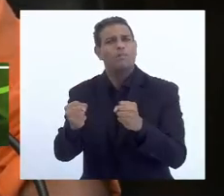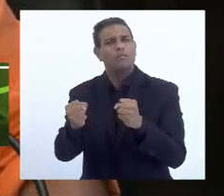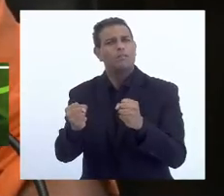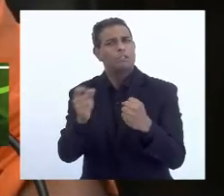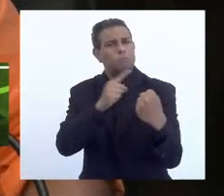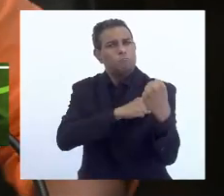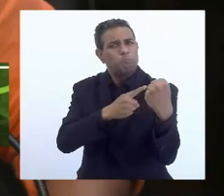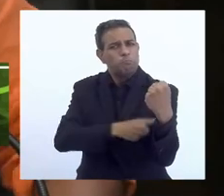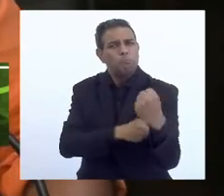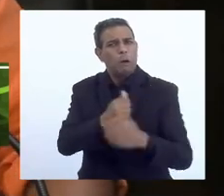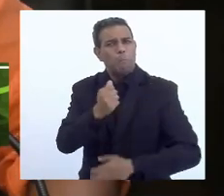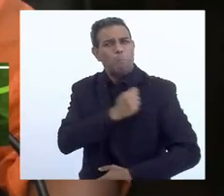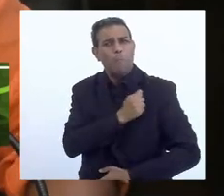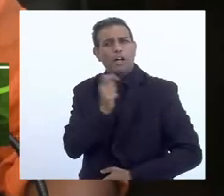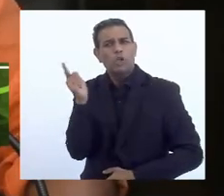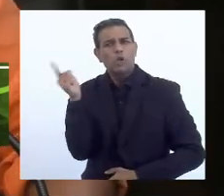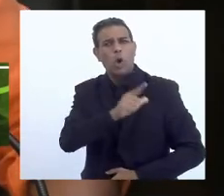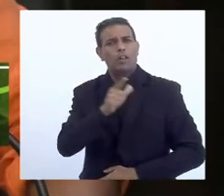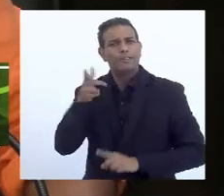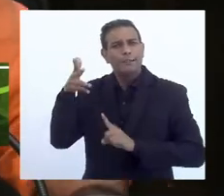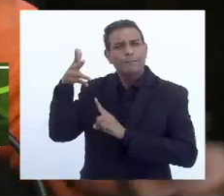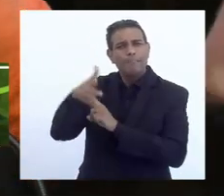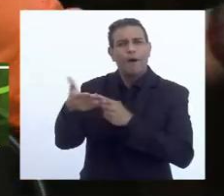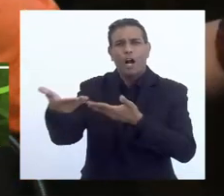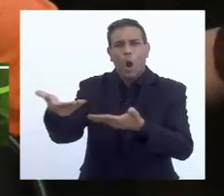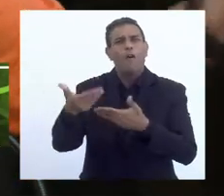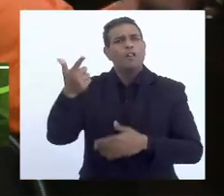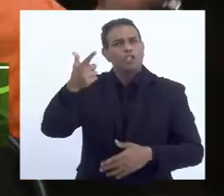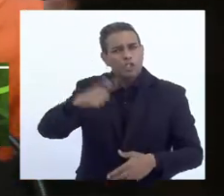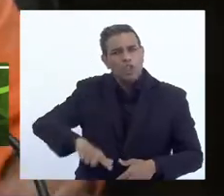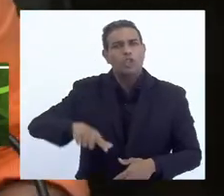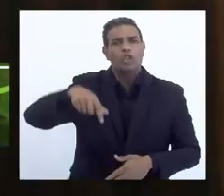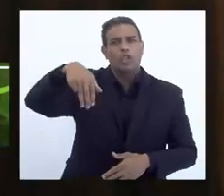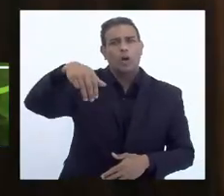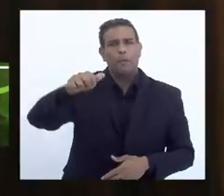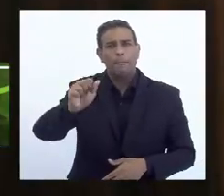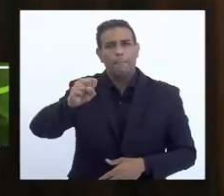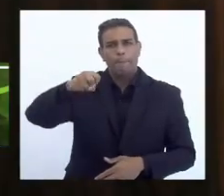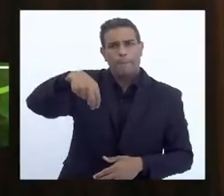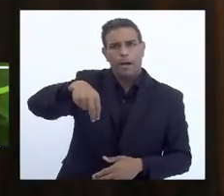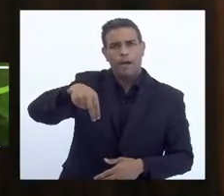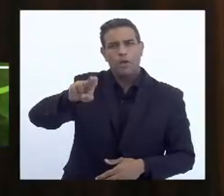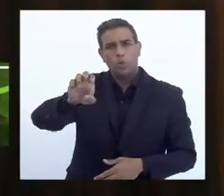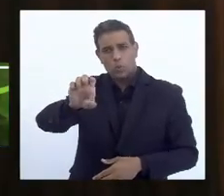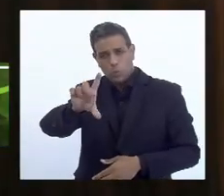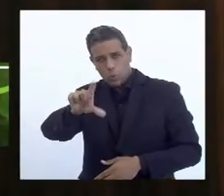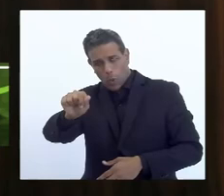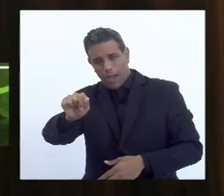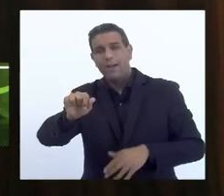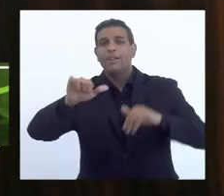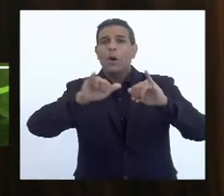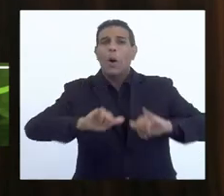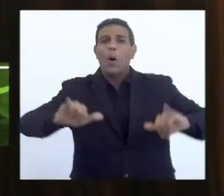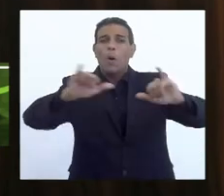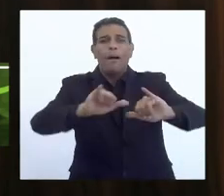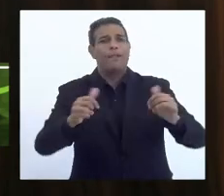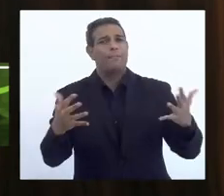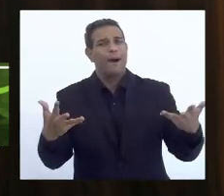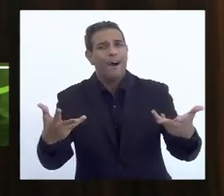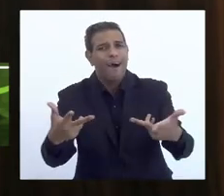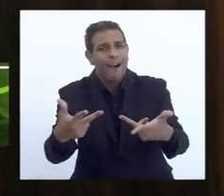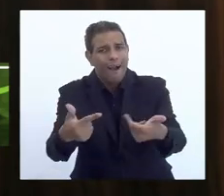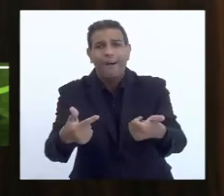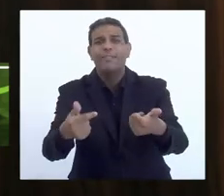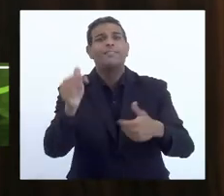e muito firme. Então, Manuela, está aí para você lançar essa campanha, que é fundamental, uma